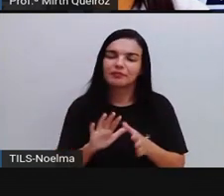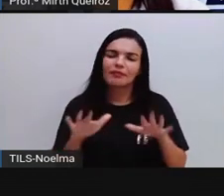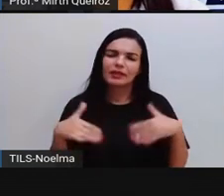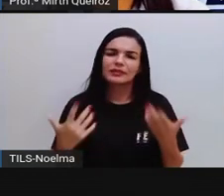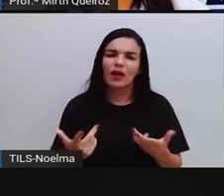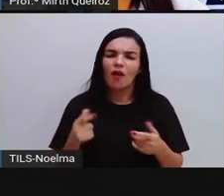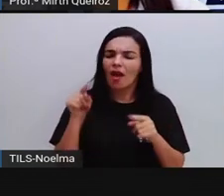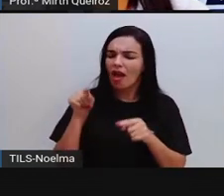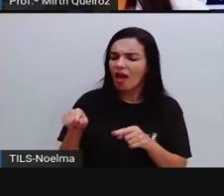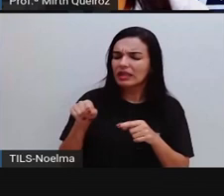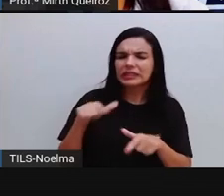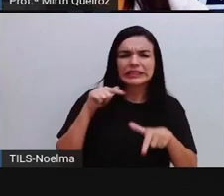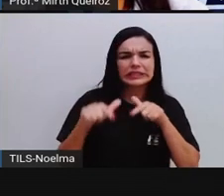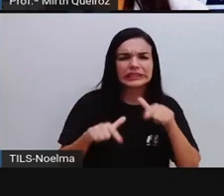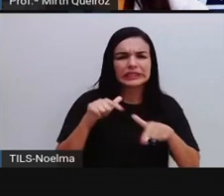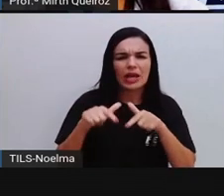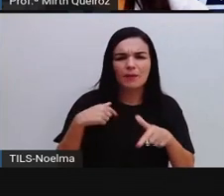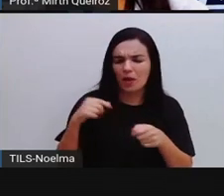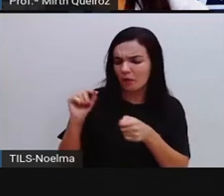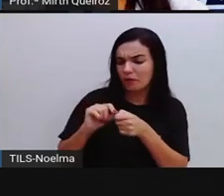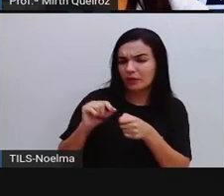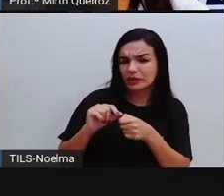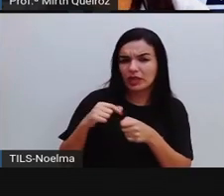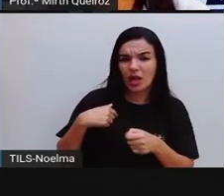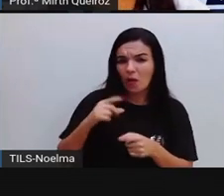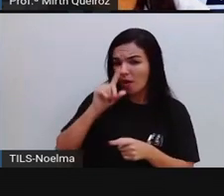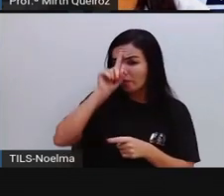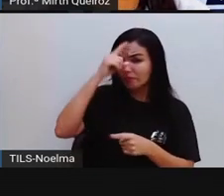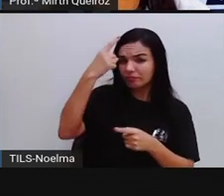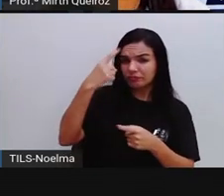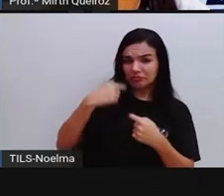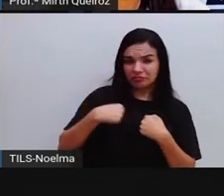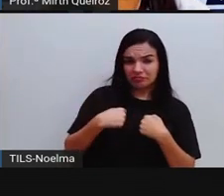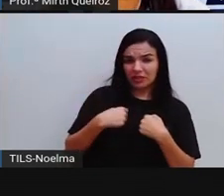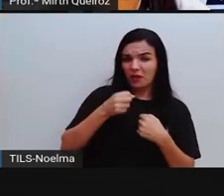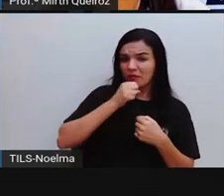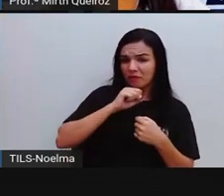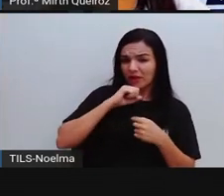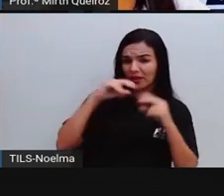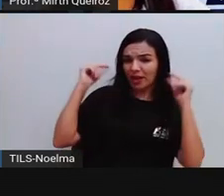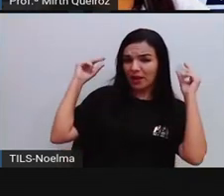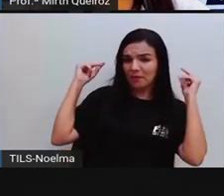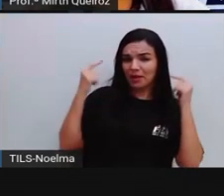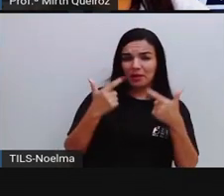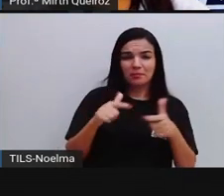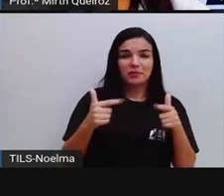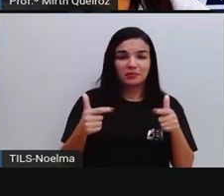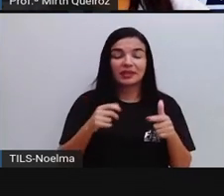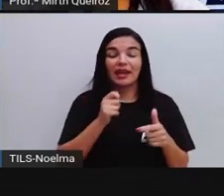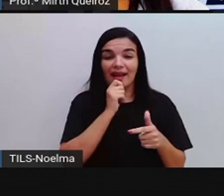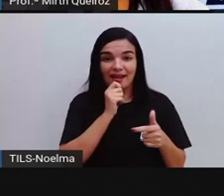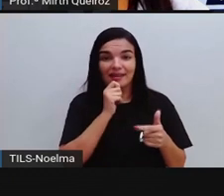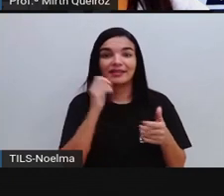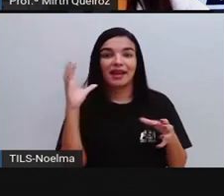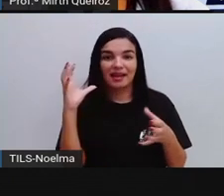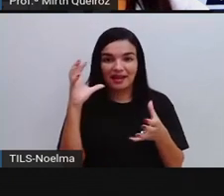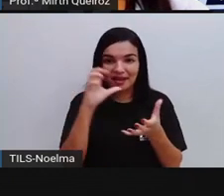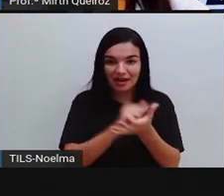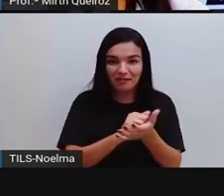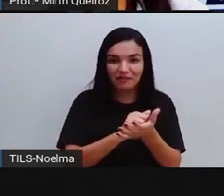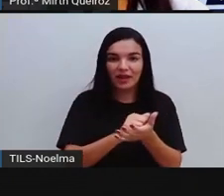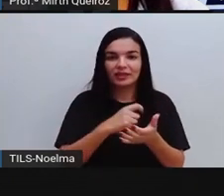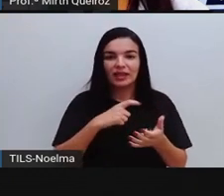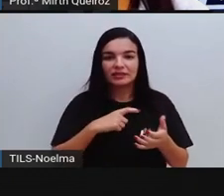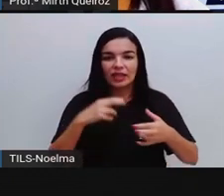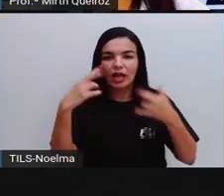peleja que fiz não foi por mim inventada. Um velho daquela época a tem ainda gravada. Minhas